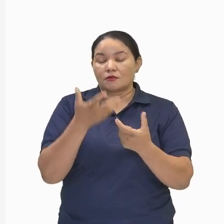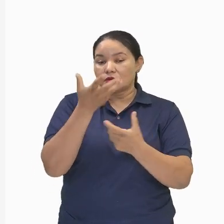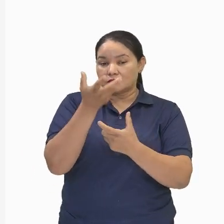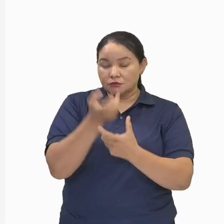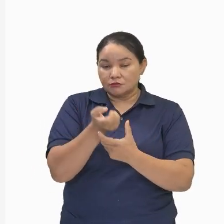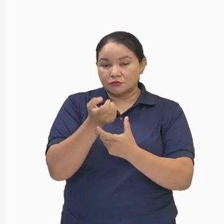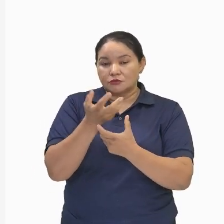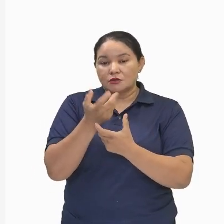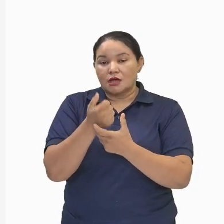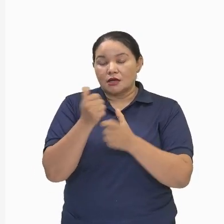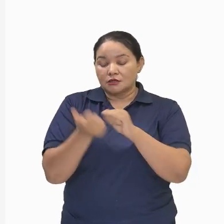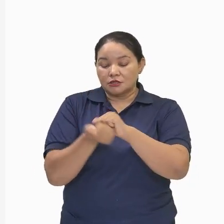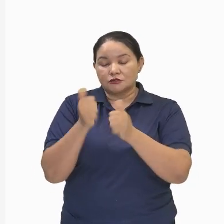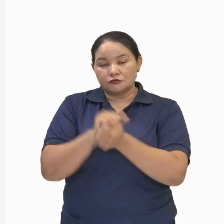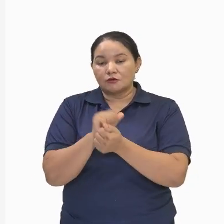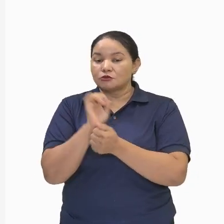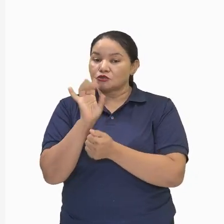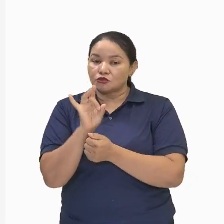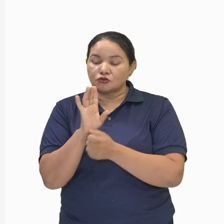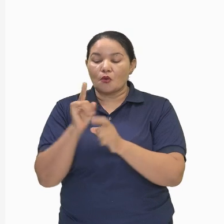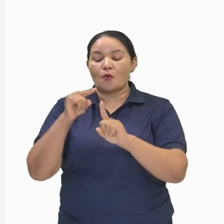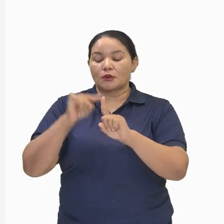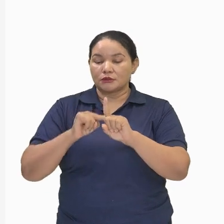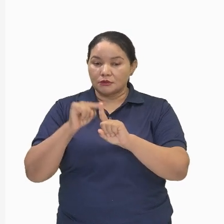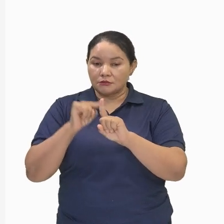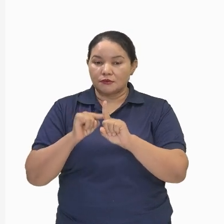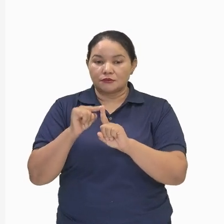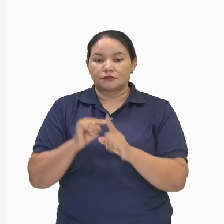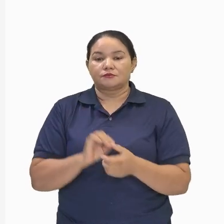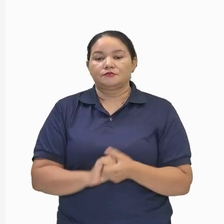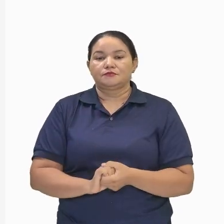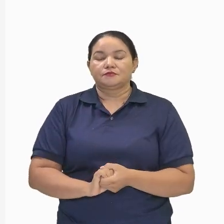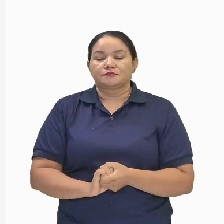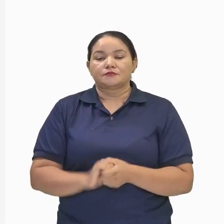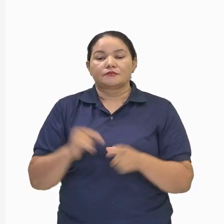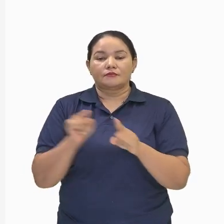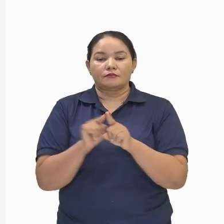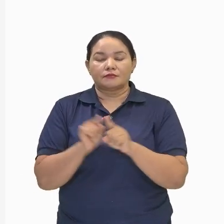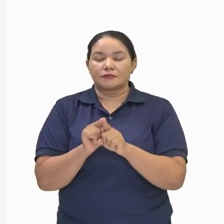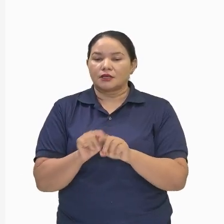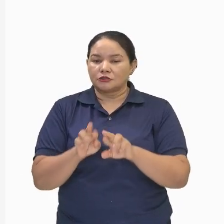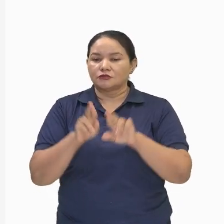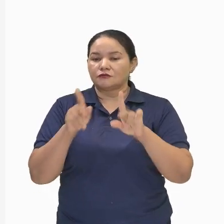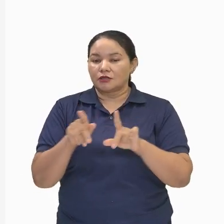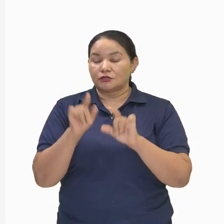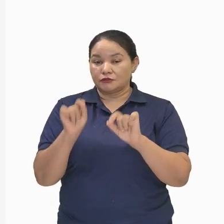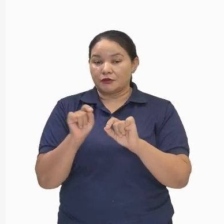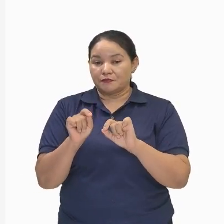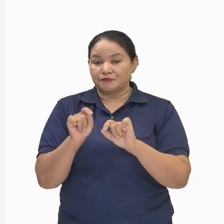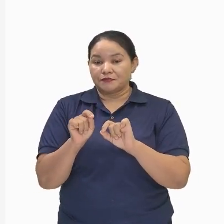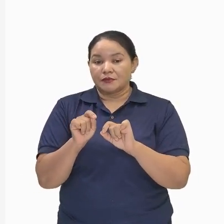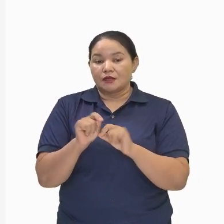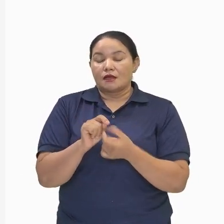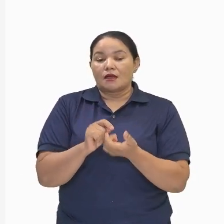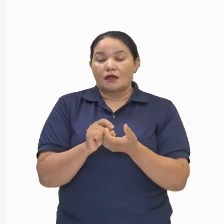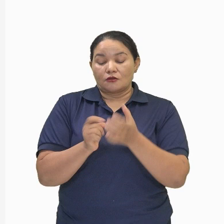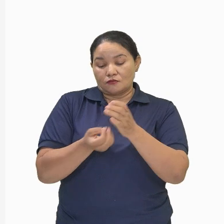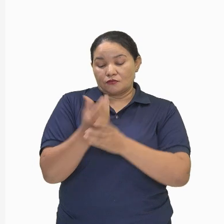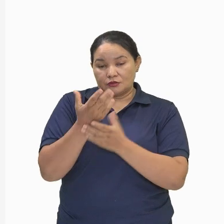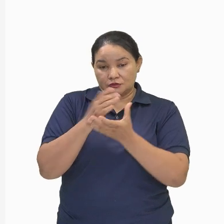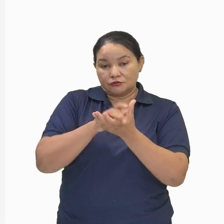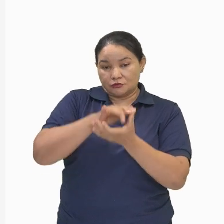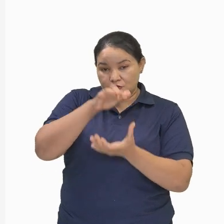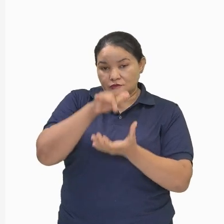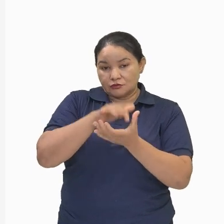somente em calor. E os geradores, completamente diferentes também. Um gerador é o contrário de um receptor. Enquanto